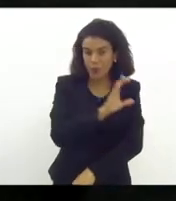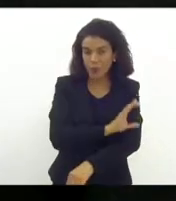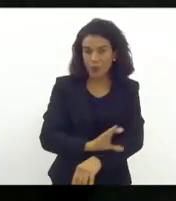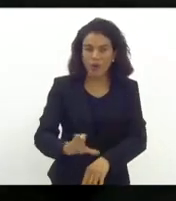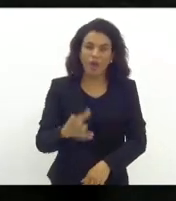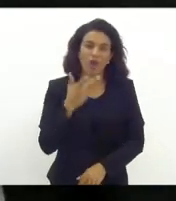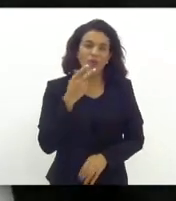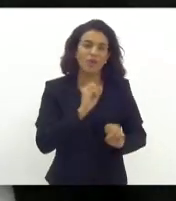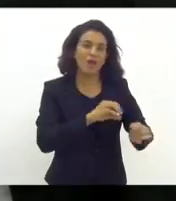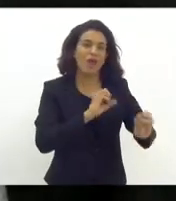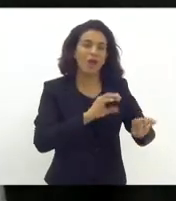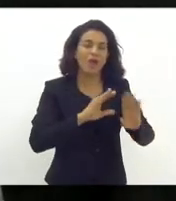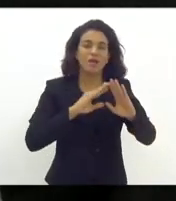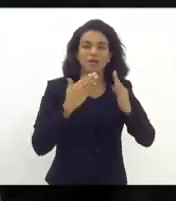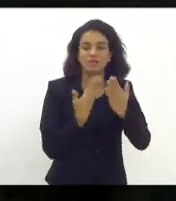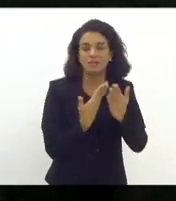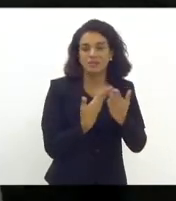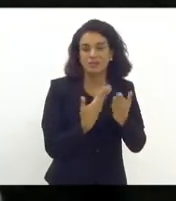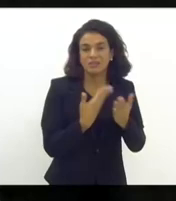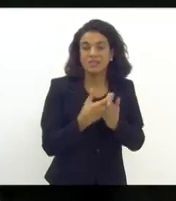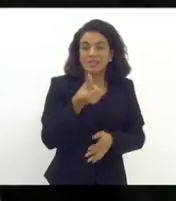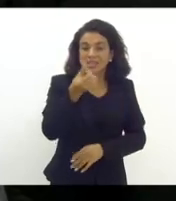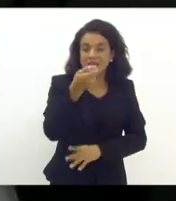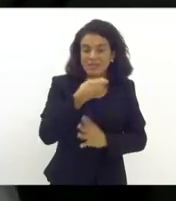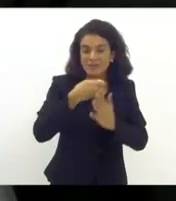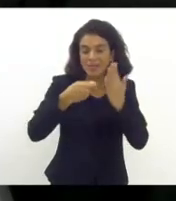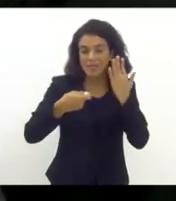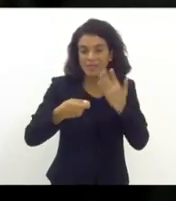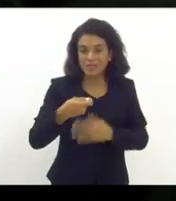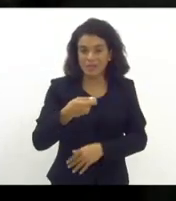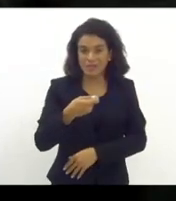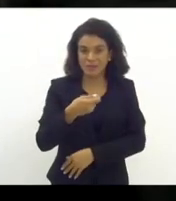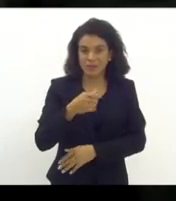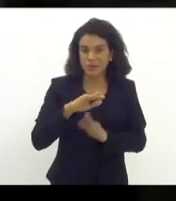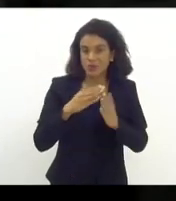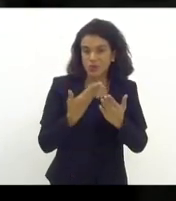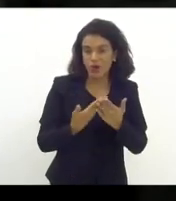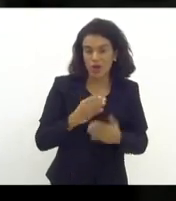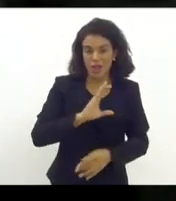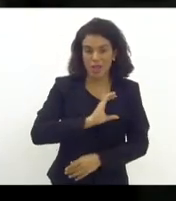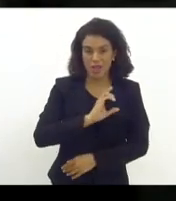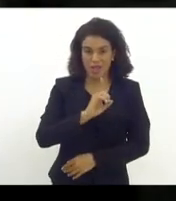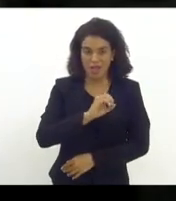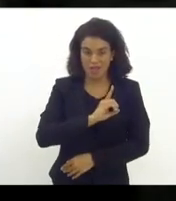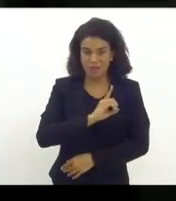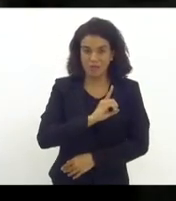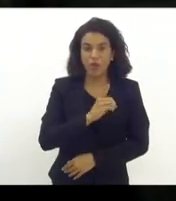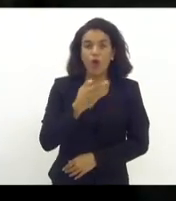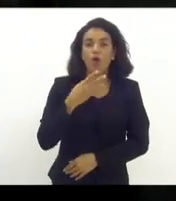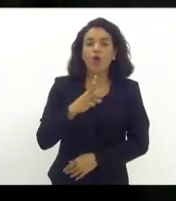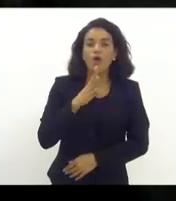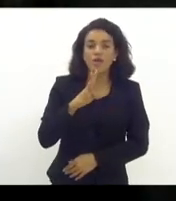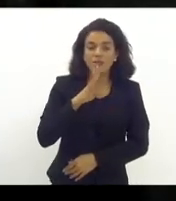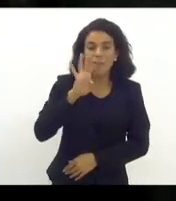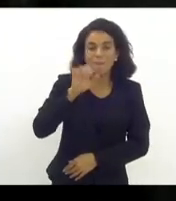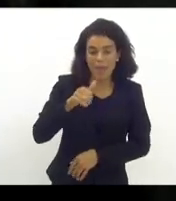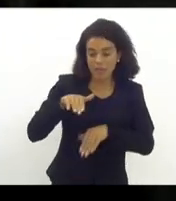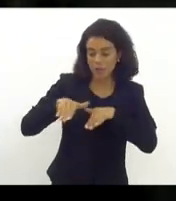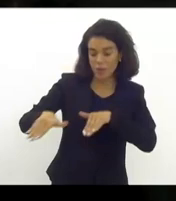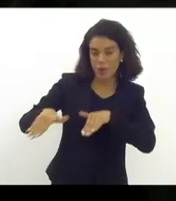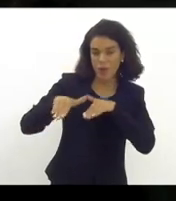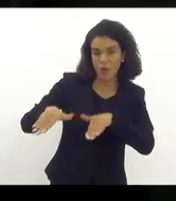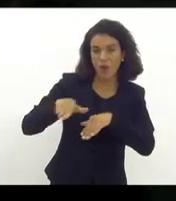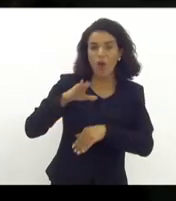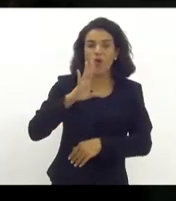dar aula seis meses numa escola pública da de Caxias meus alunos conheciam muito bem sobre hip hop conheci muito bem sobre o YouTube